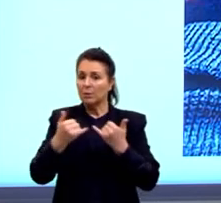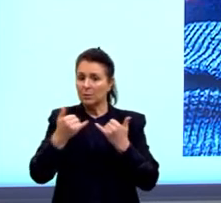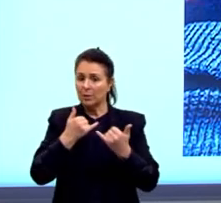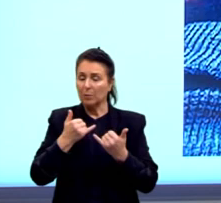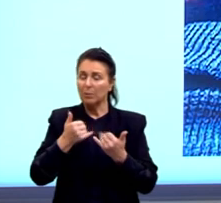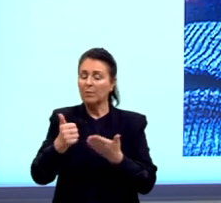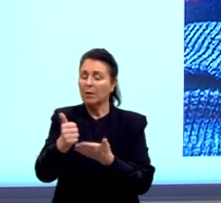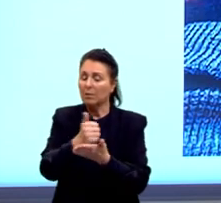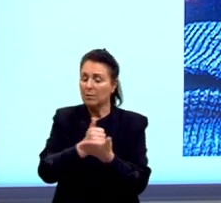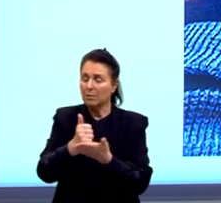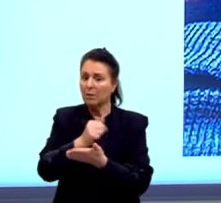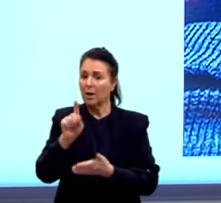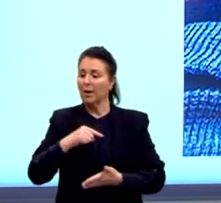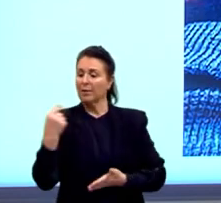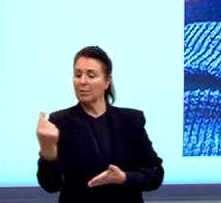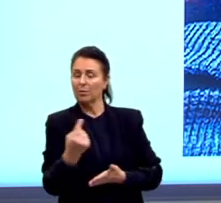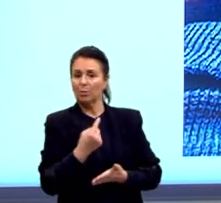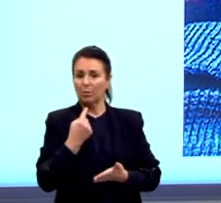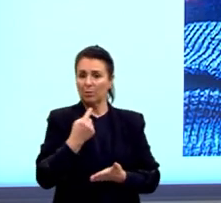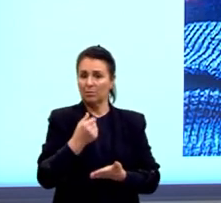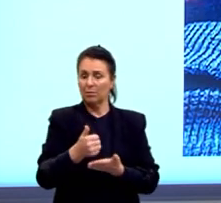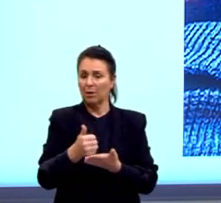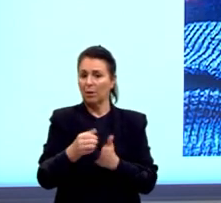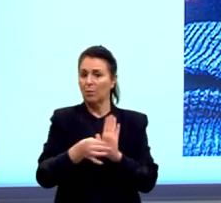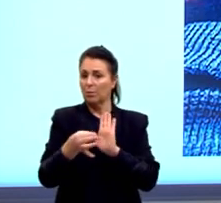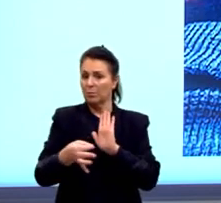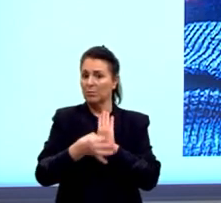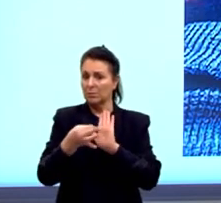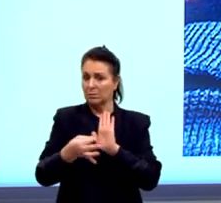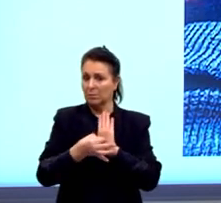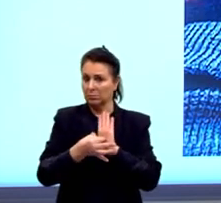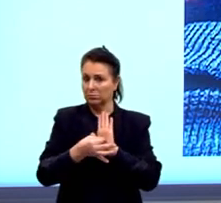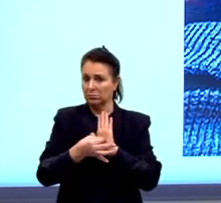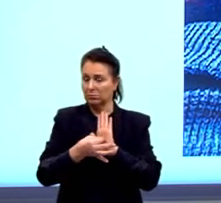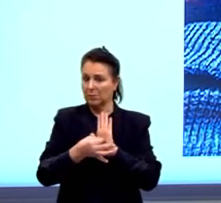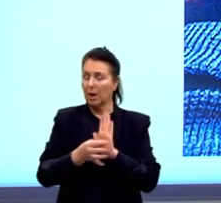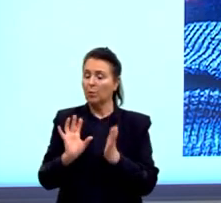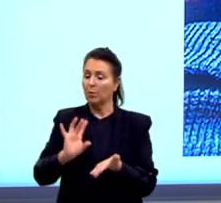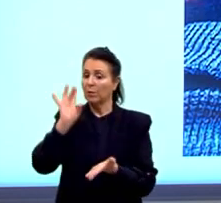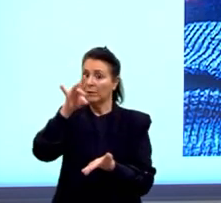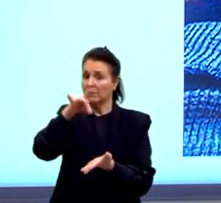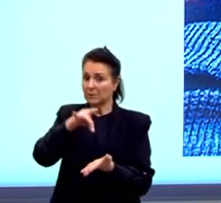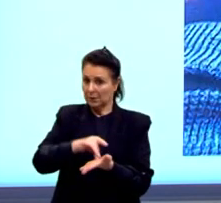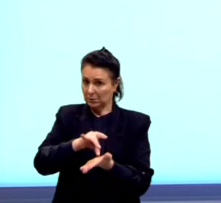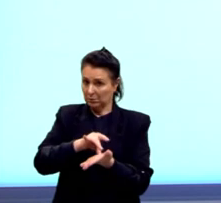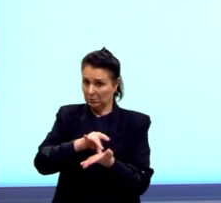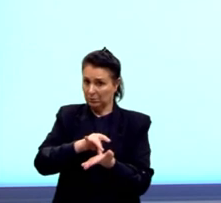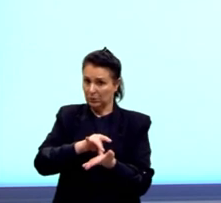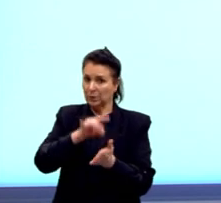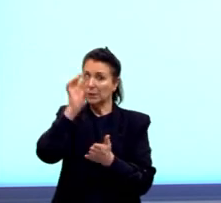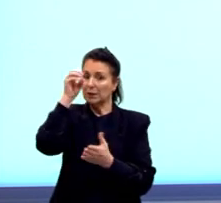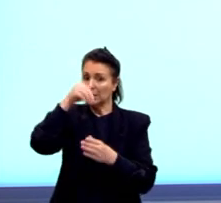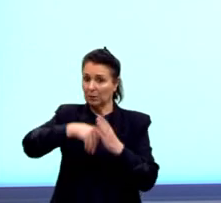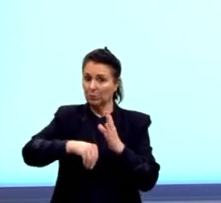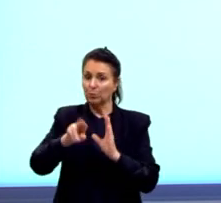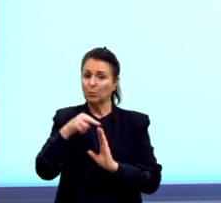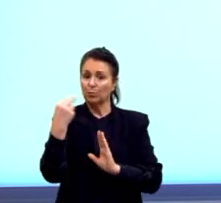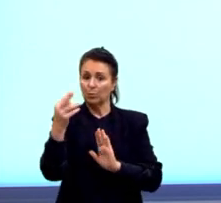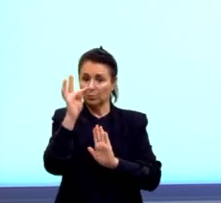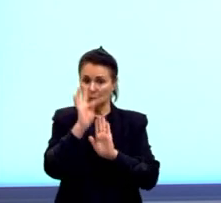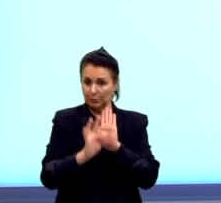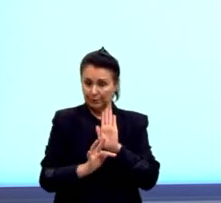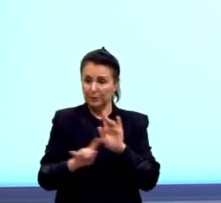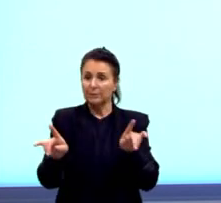fundamentar nossa opinião para trazer aí um argumento sólido para o nosso texto e